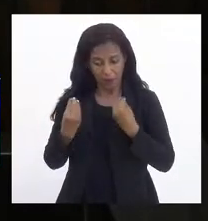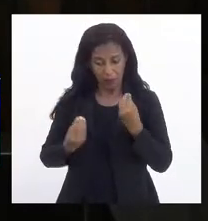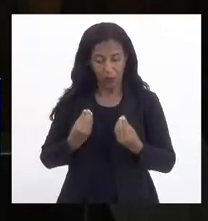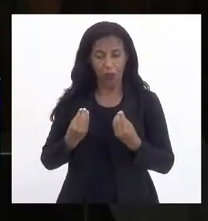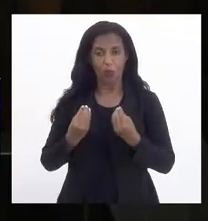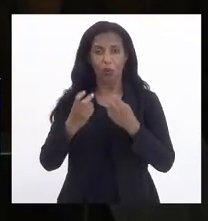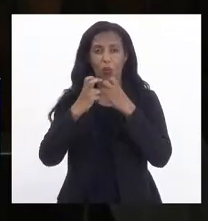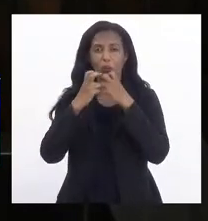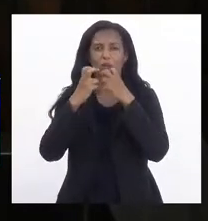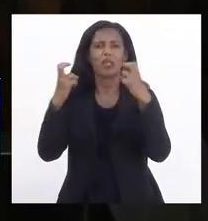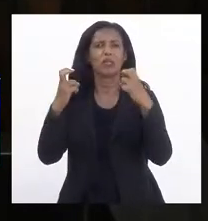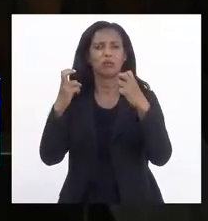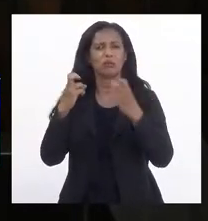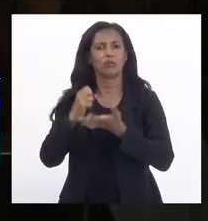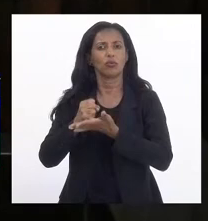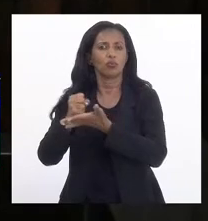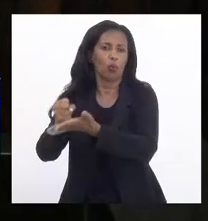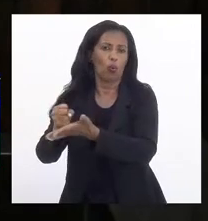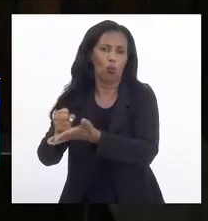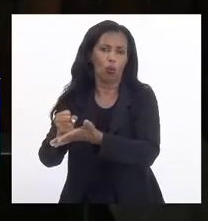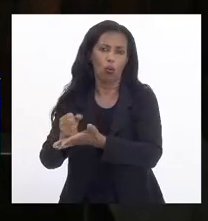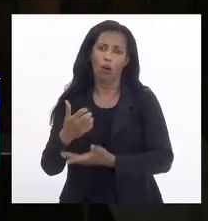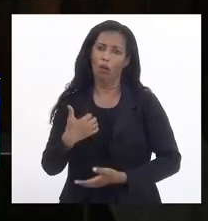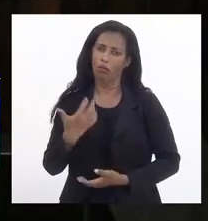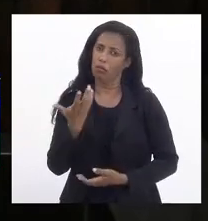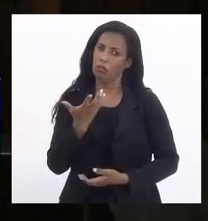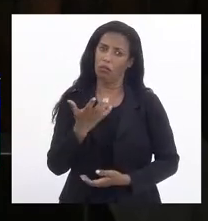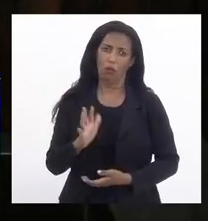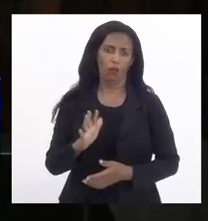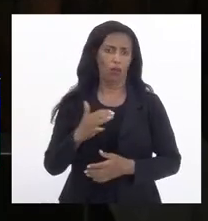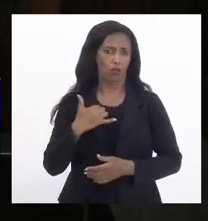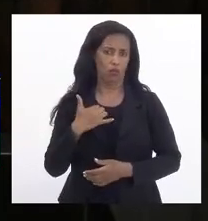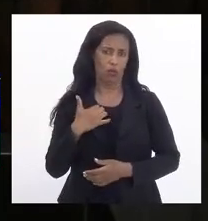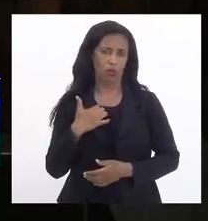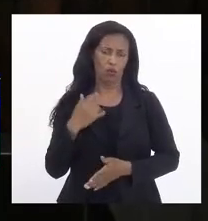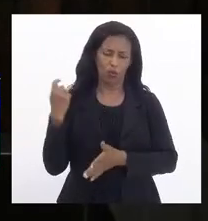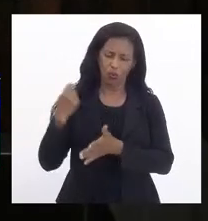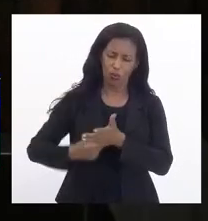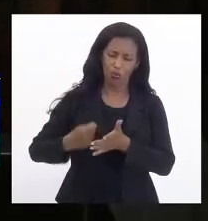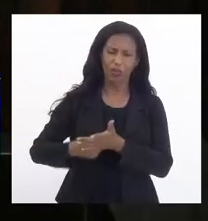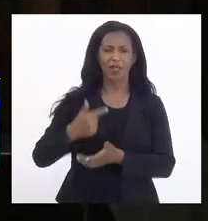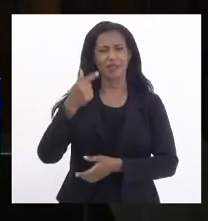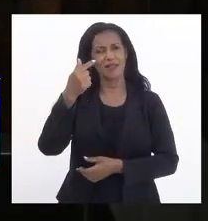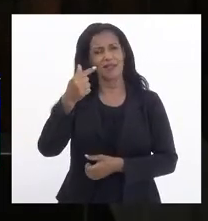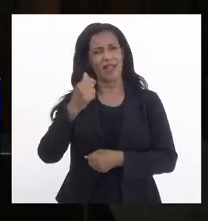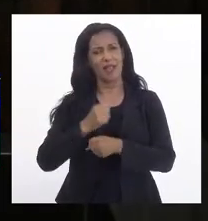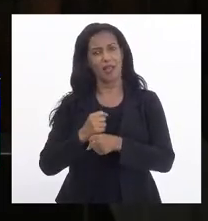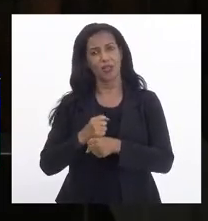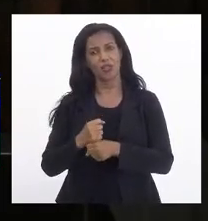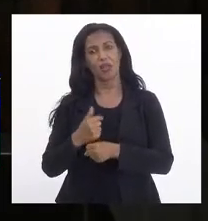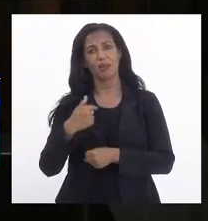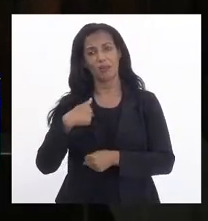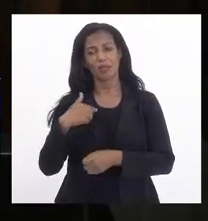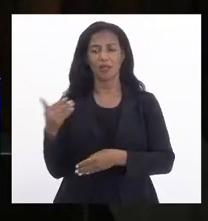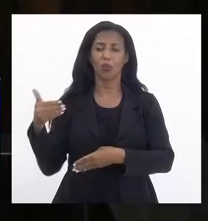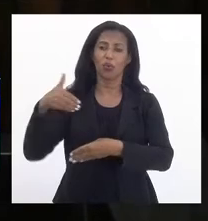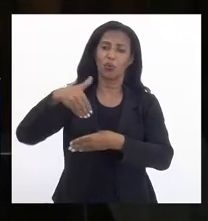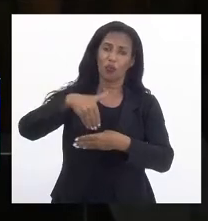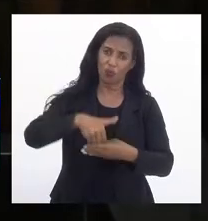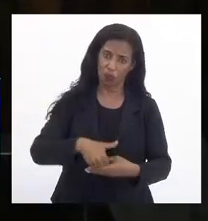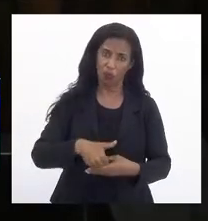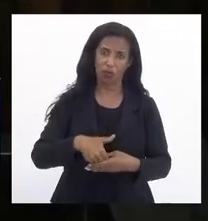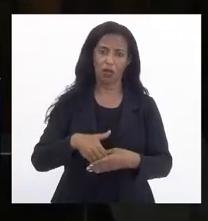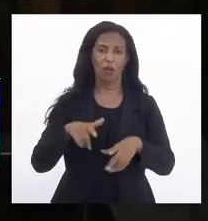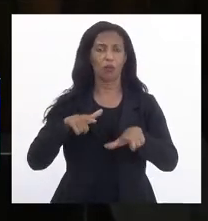grito por sobrevivência. Não é o que eu gostaria, não é o que eu lutei pelos últimos 7 anos, mas é o que eu vou votar, o que eu estou trabalhando para que